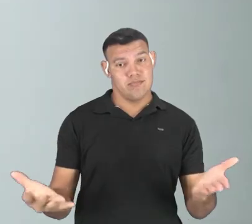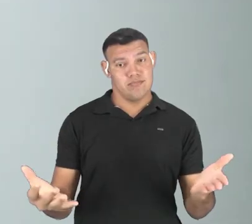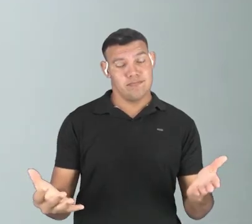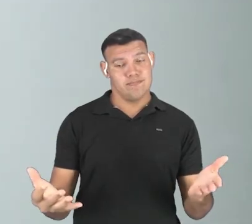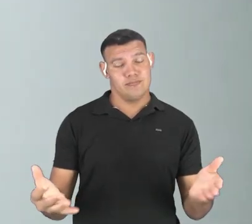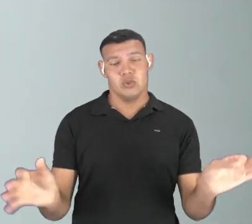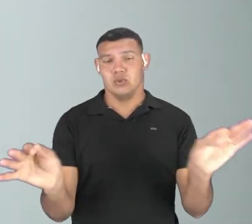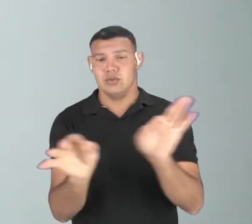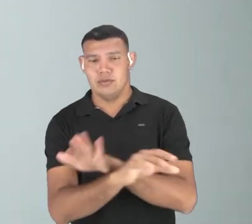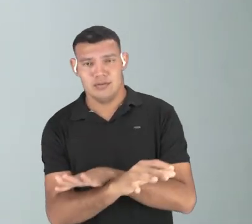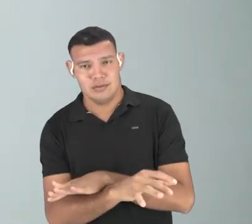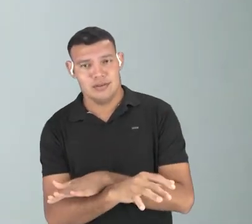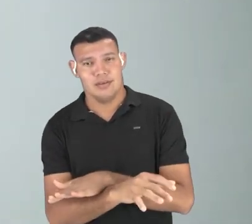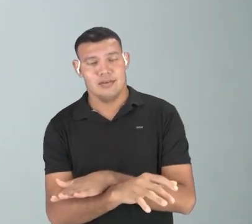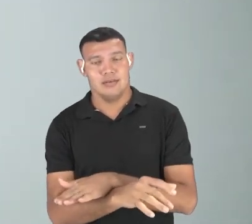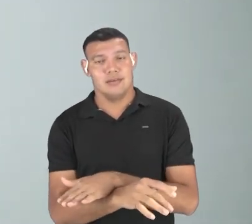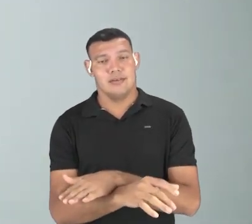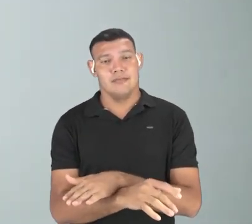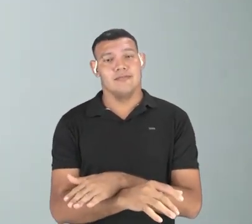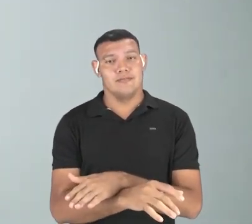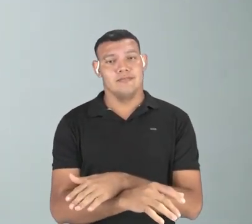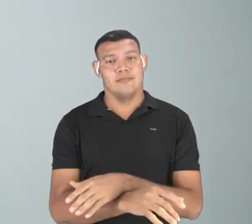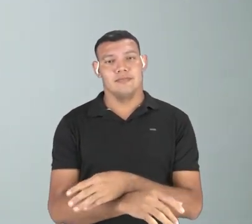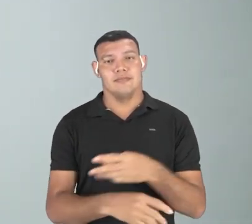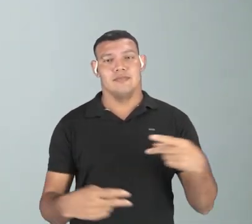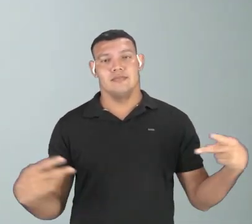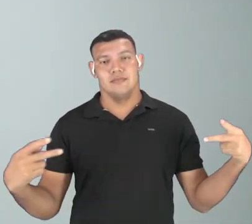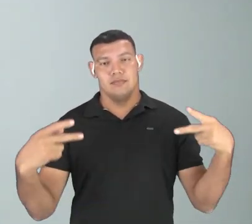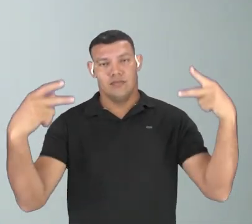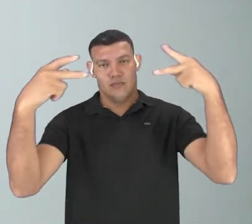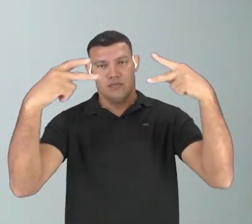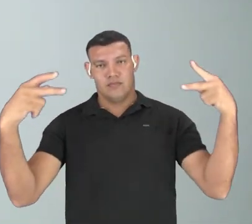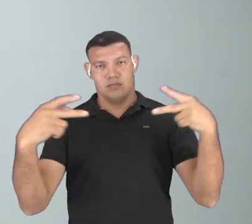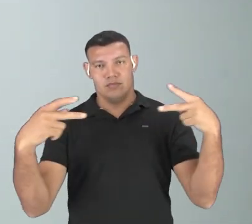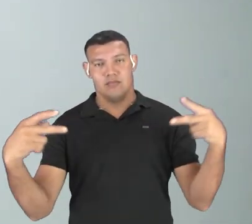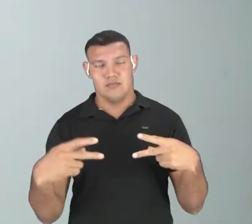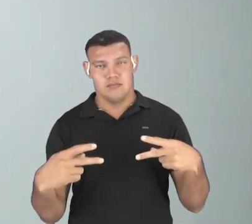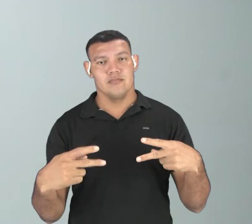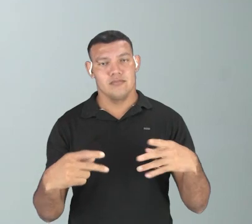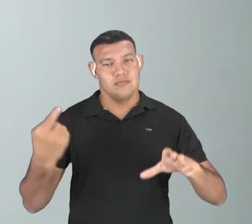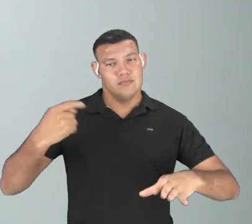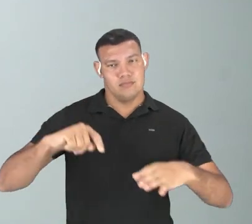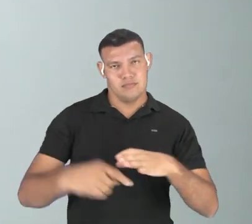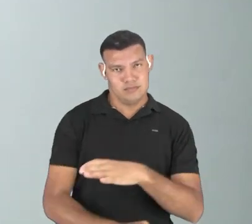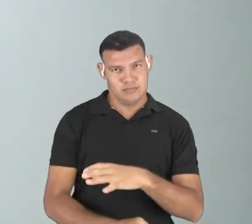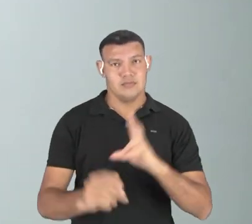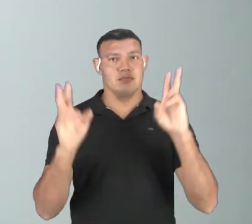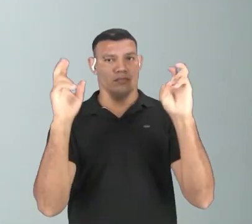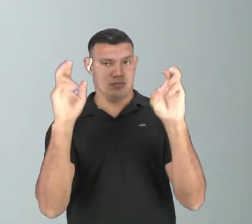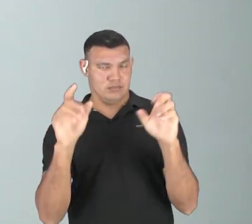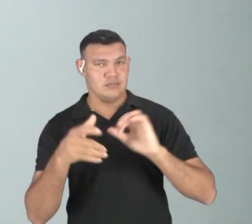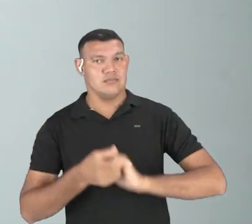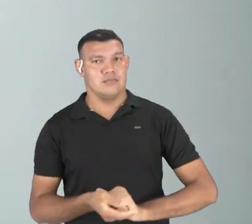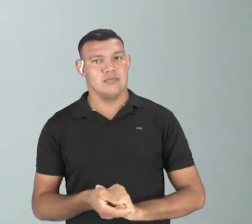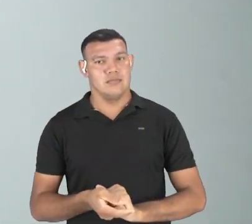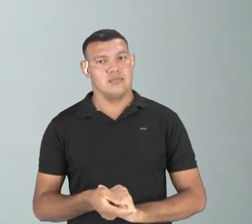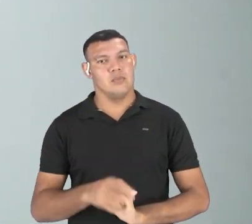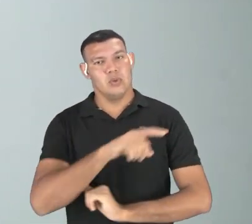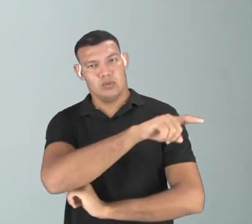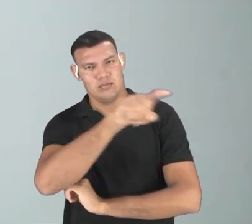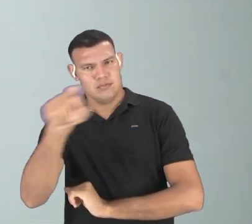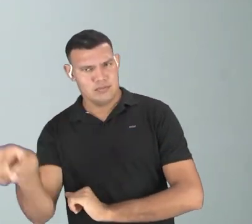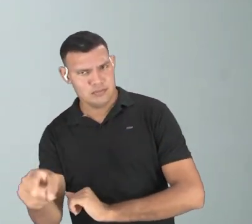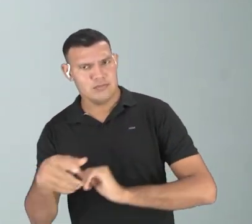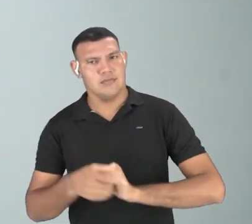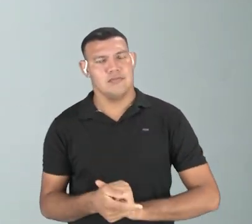hoje é só eu deixo aqui para vocês esses três links de aprofundamento né deste conteúdo neste tema vocês podem